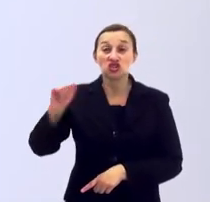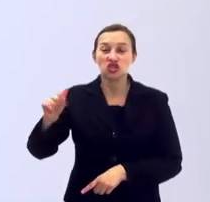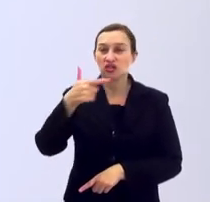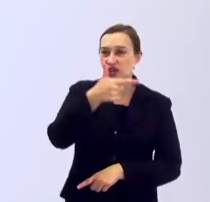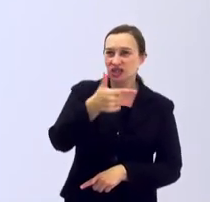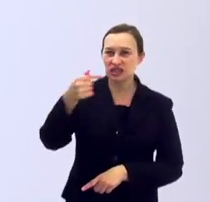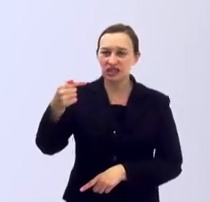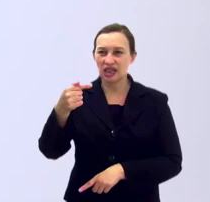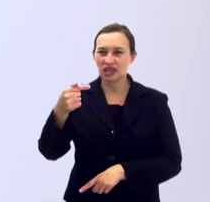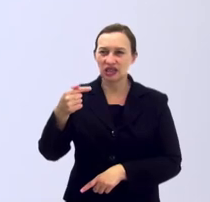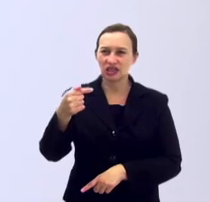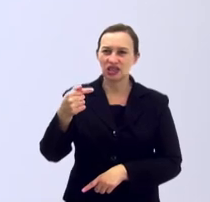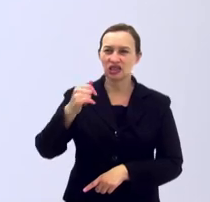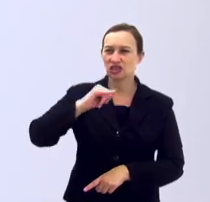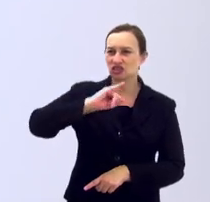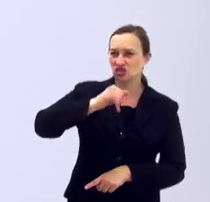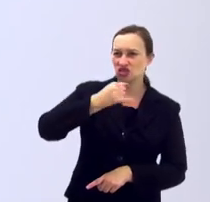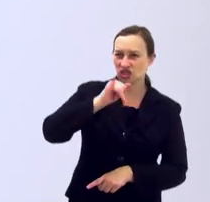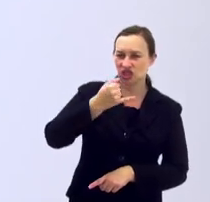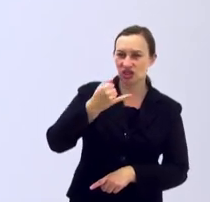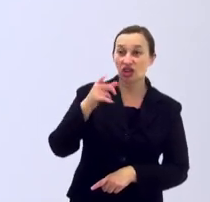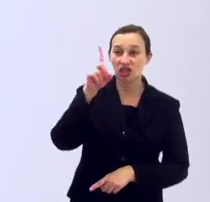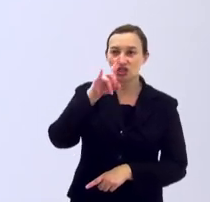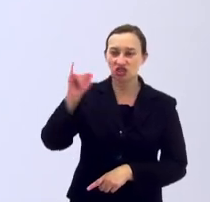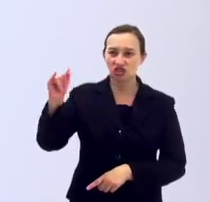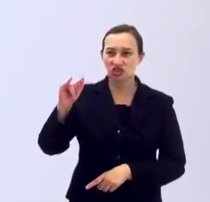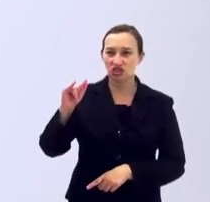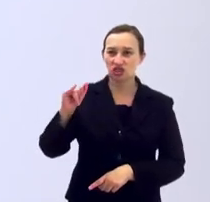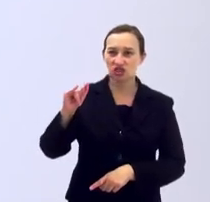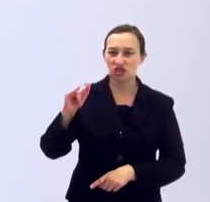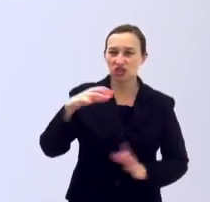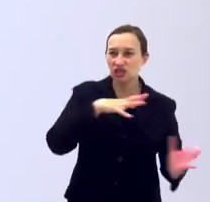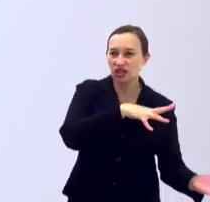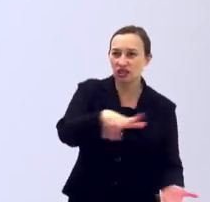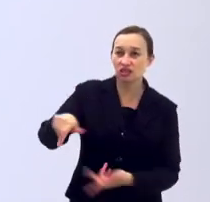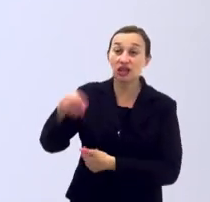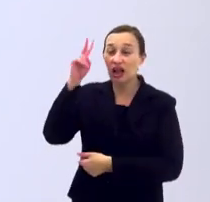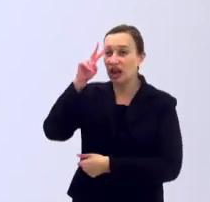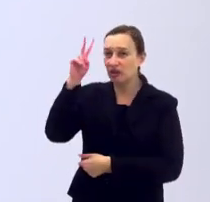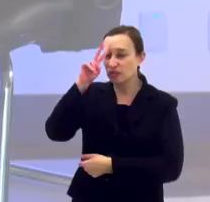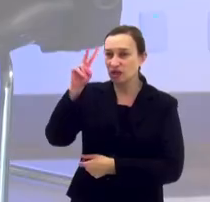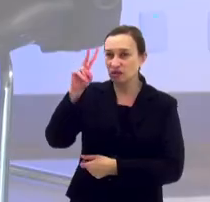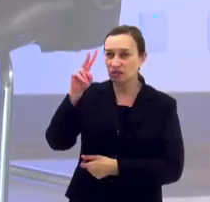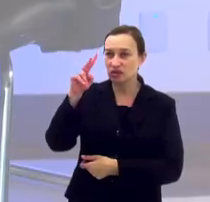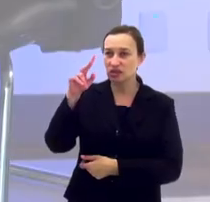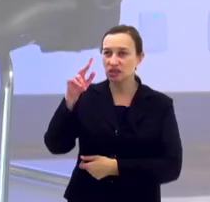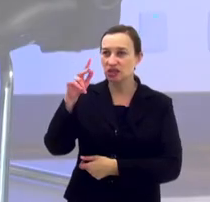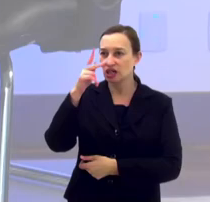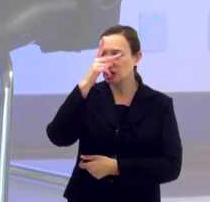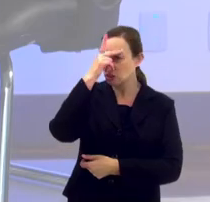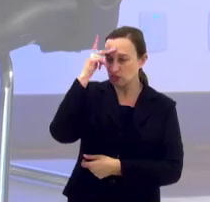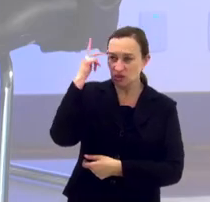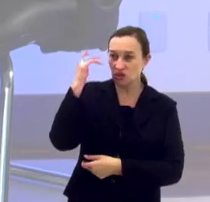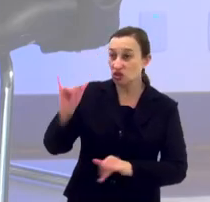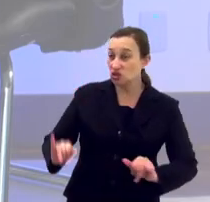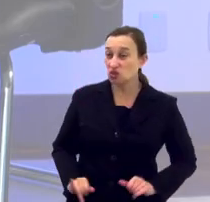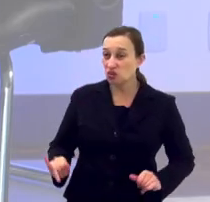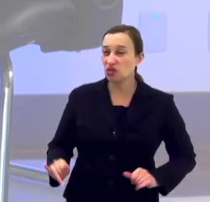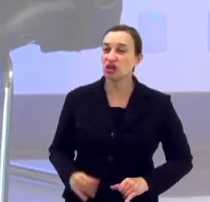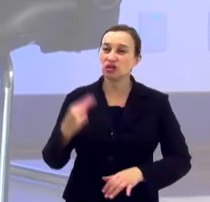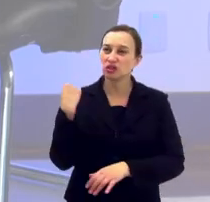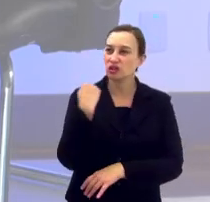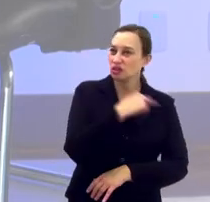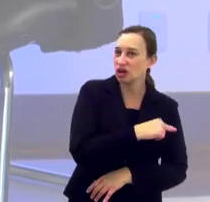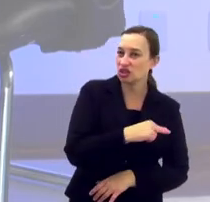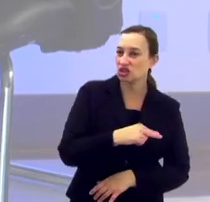de janeiro, tem um dia ONU, que é o Dia Internacional de Lembrança das Vítimas do Holocausto. Aí são as vítimas. Você vê